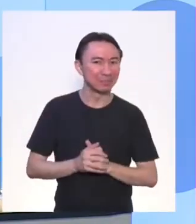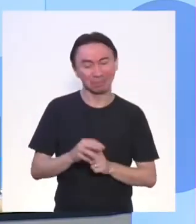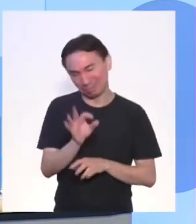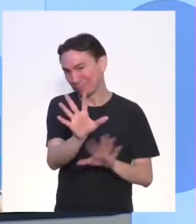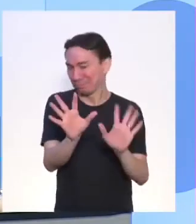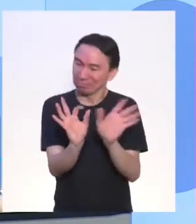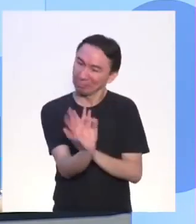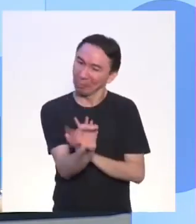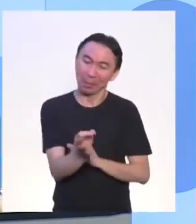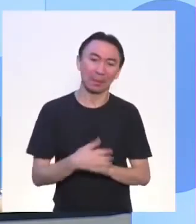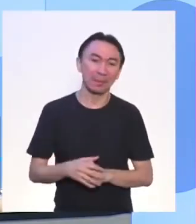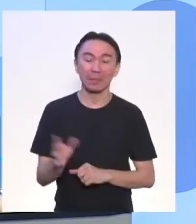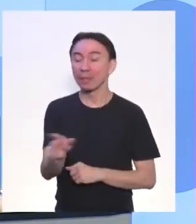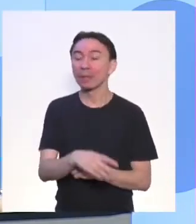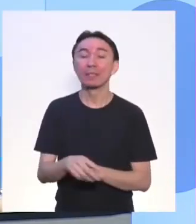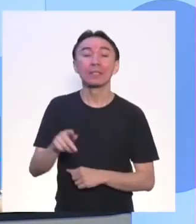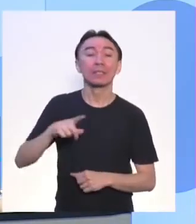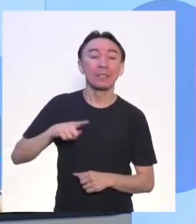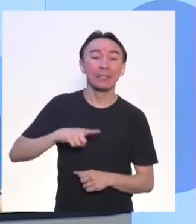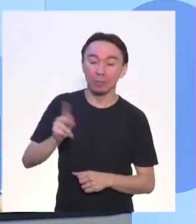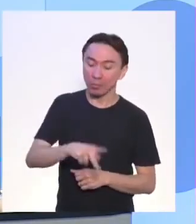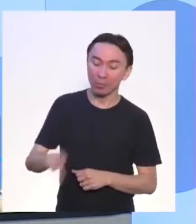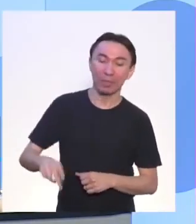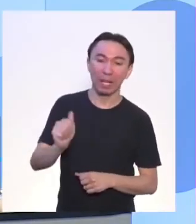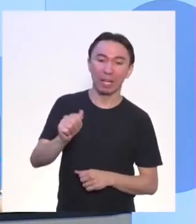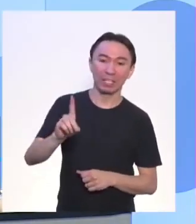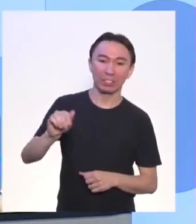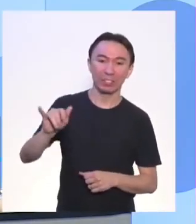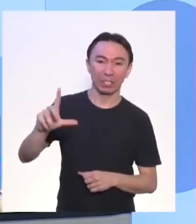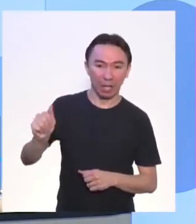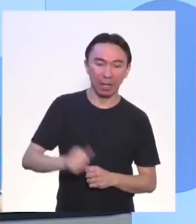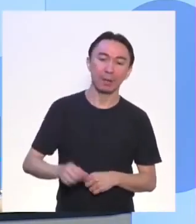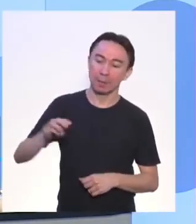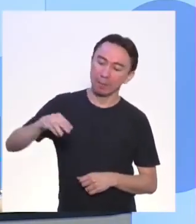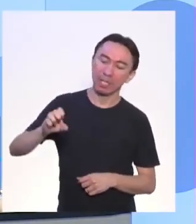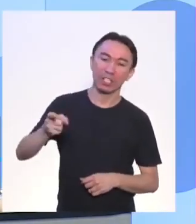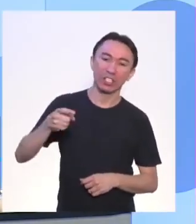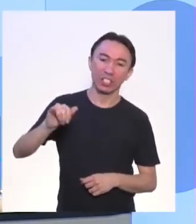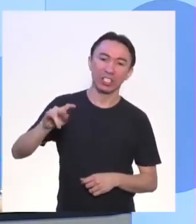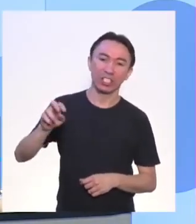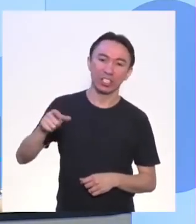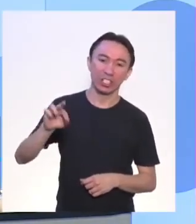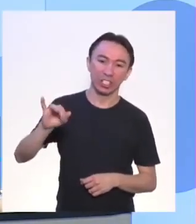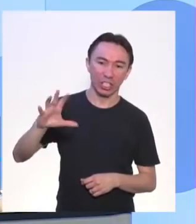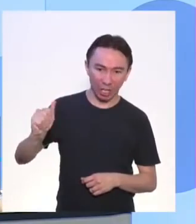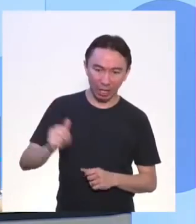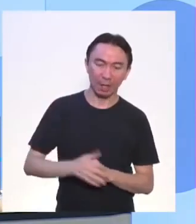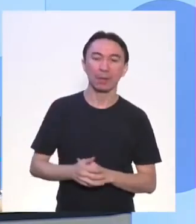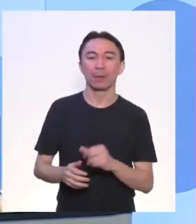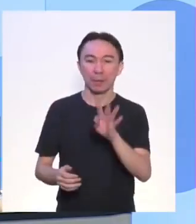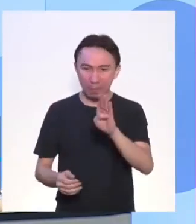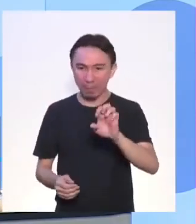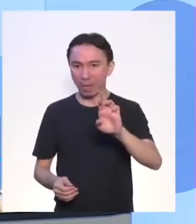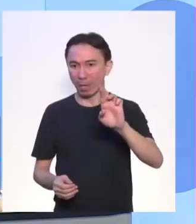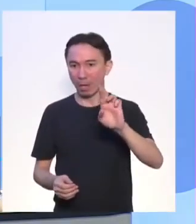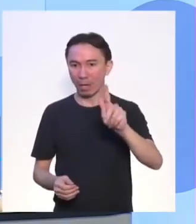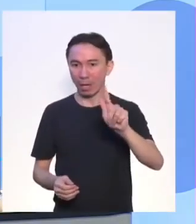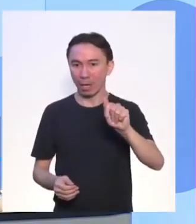Ádila Mexerica, a Pro Érica Bergamota, várias Pros estão colocando